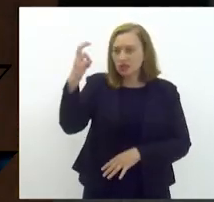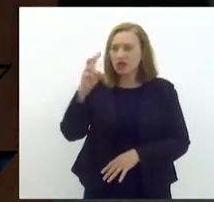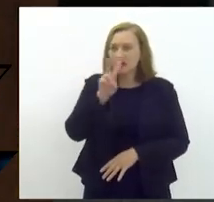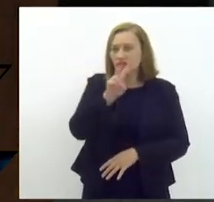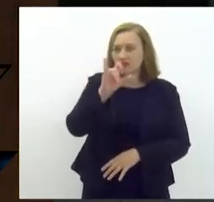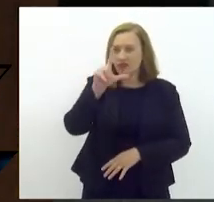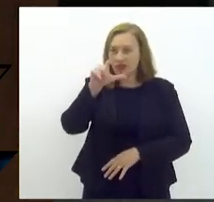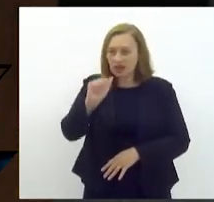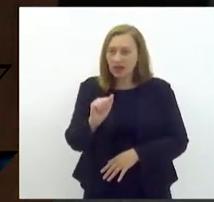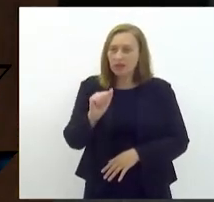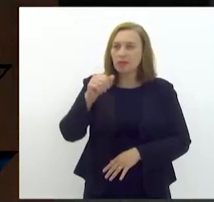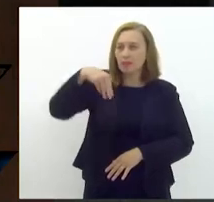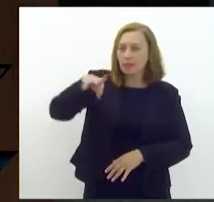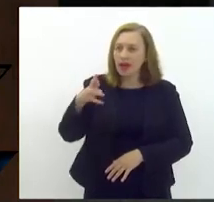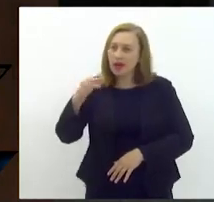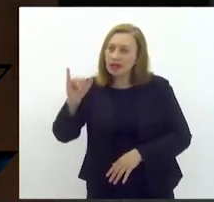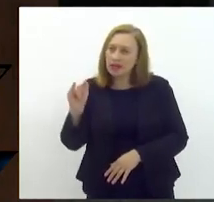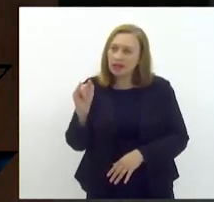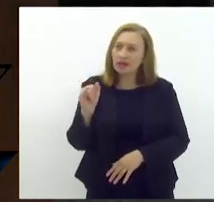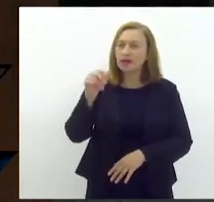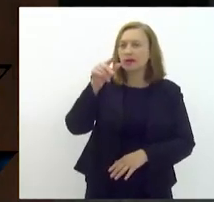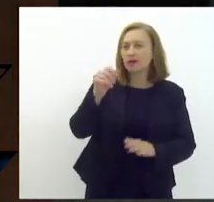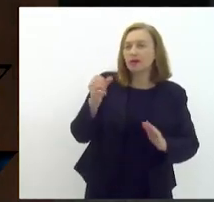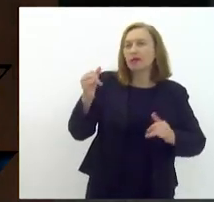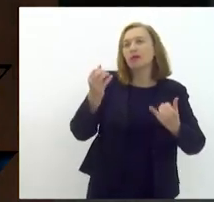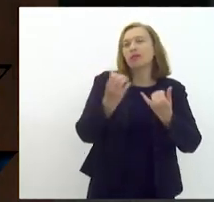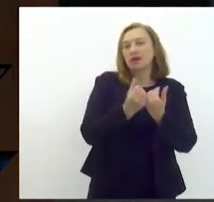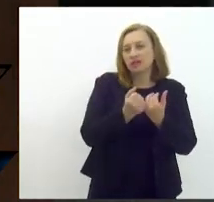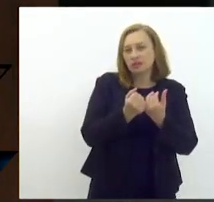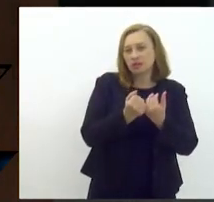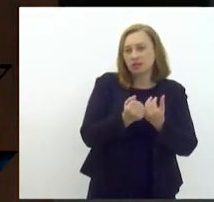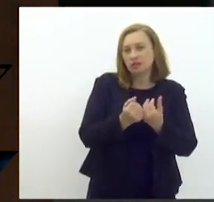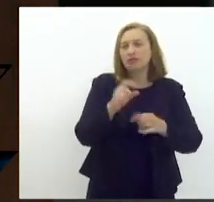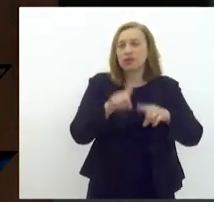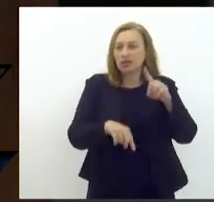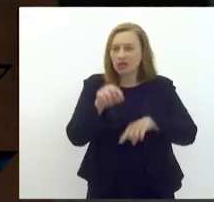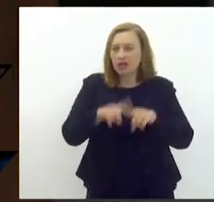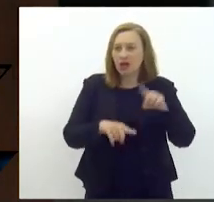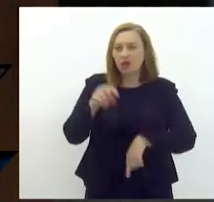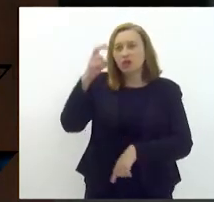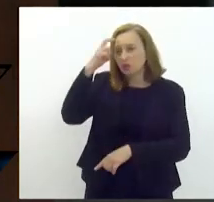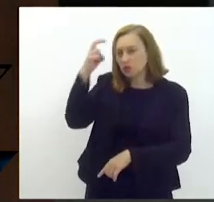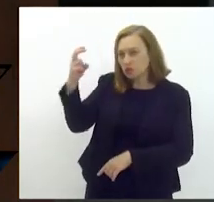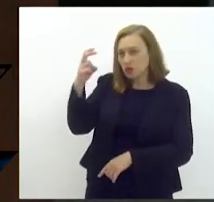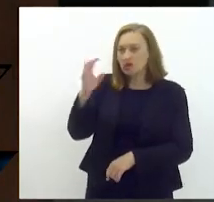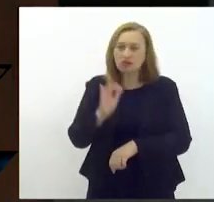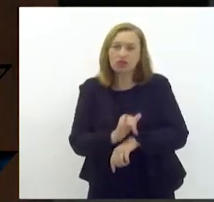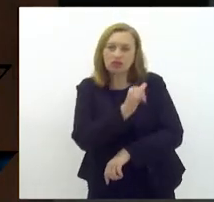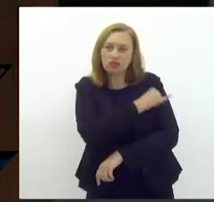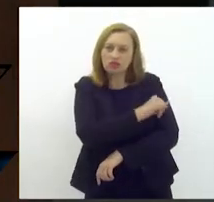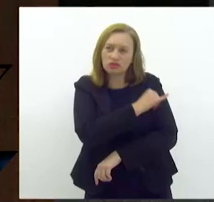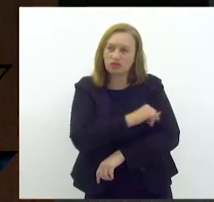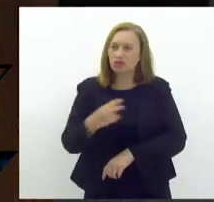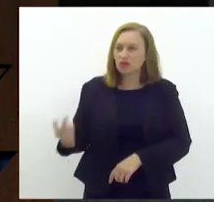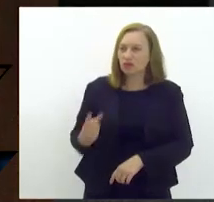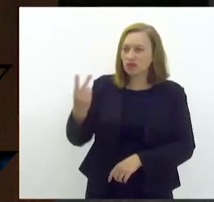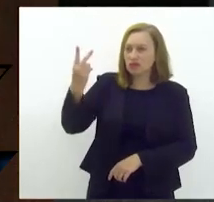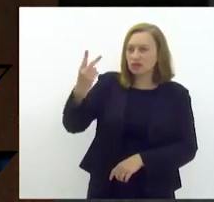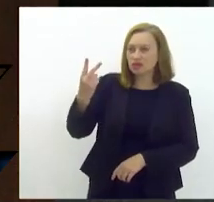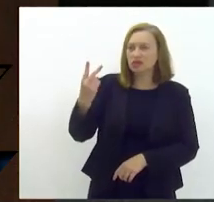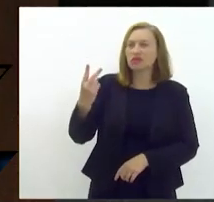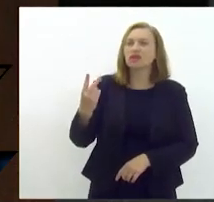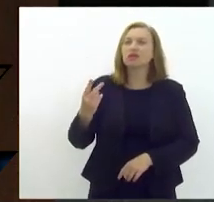Maria patrimônio cultural material e turístico do Estado do Rio de Janeiro o equipamento cultural valioso o recém-reformado